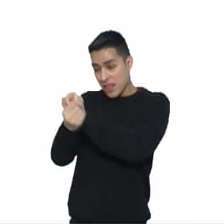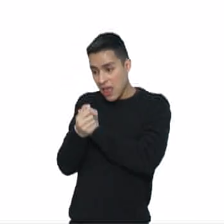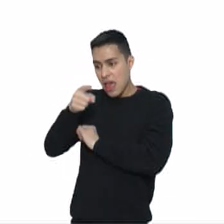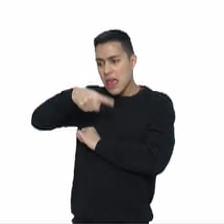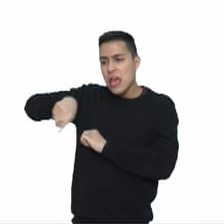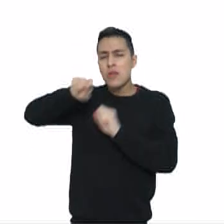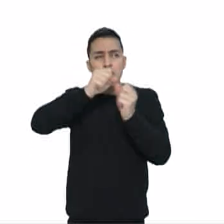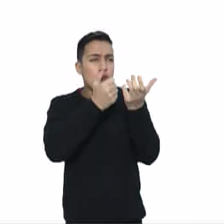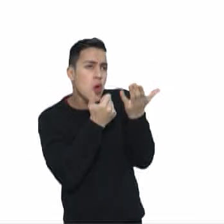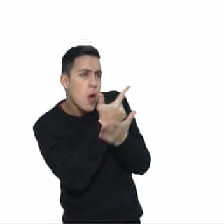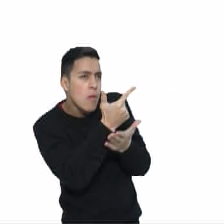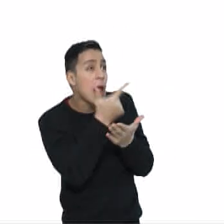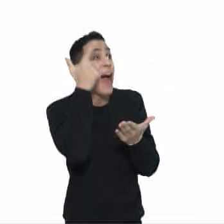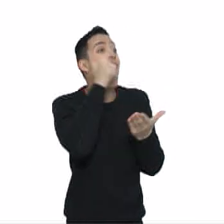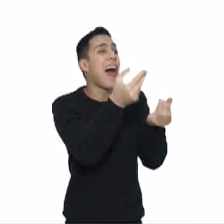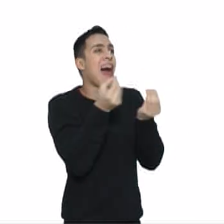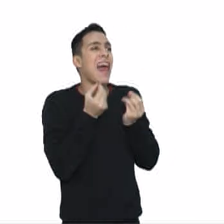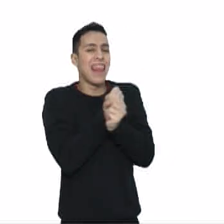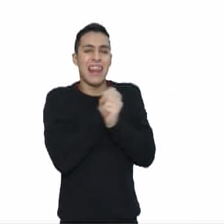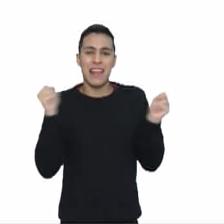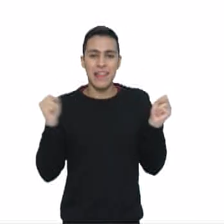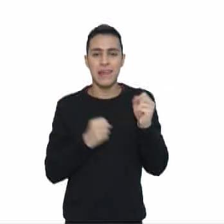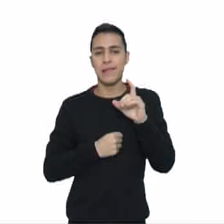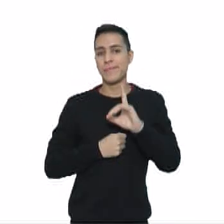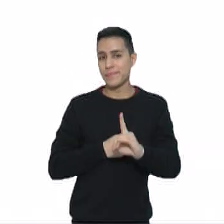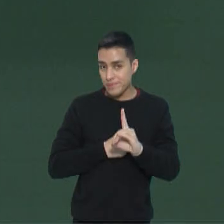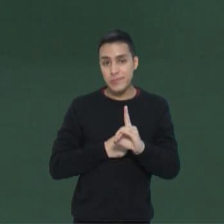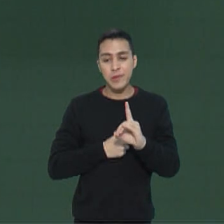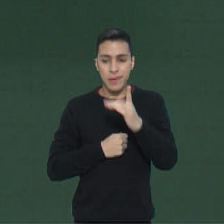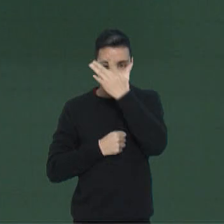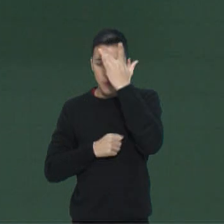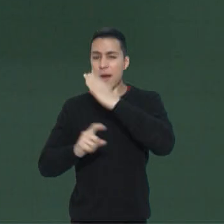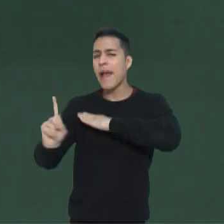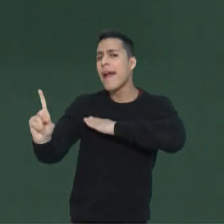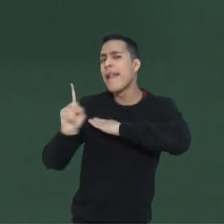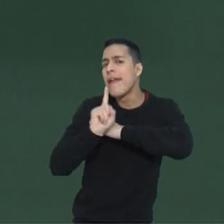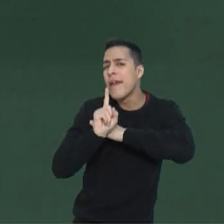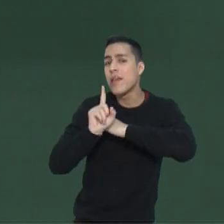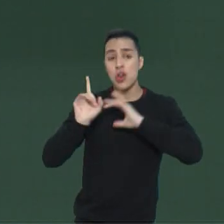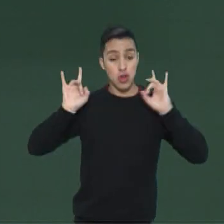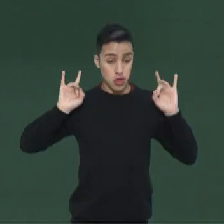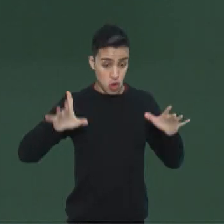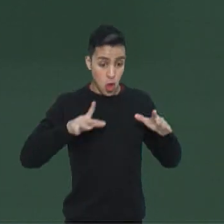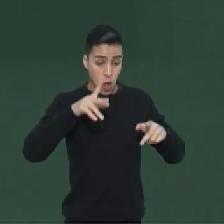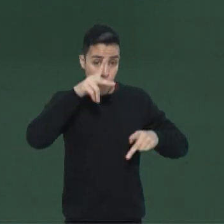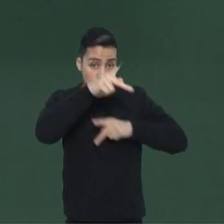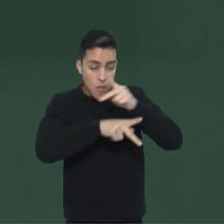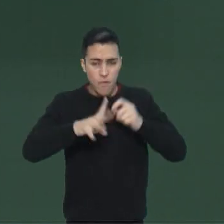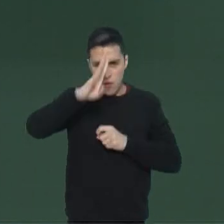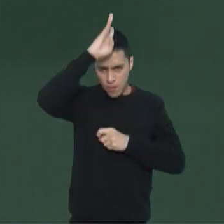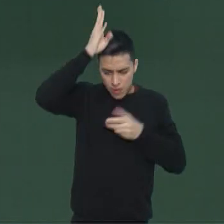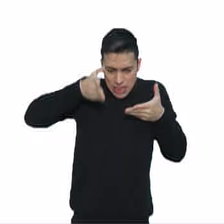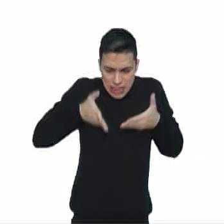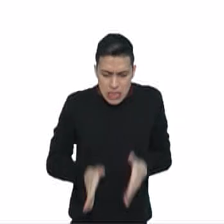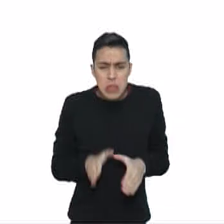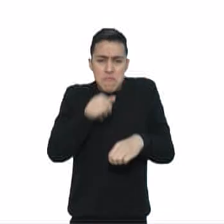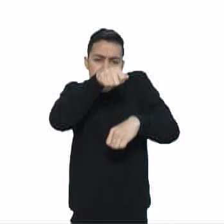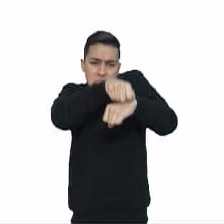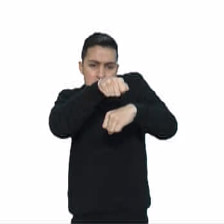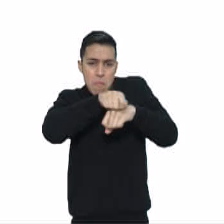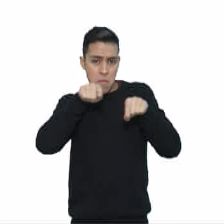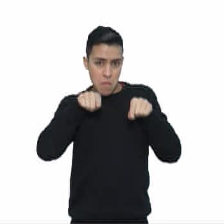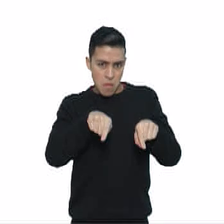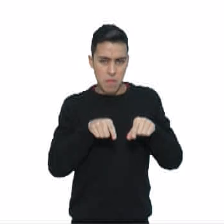ganhar ou comprar a sua liberdade. Letra D, os clientes eram somente os romanos pobres de nascença.